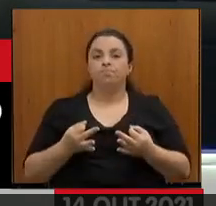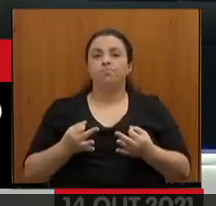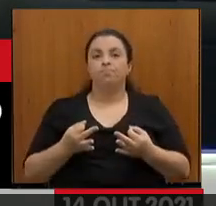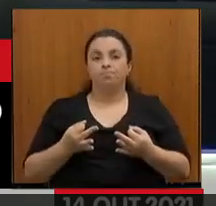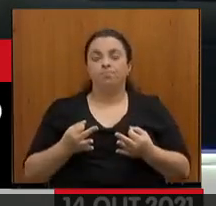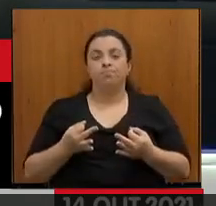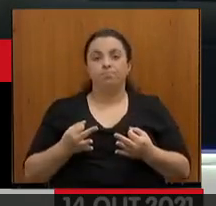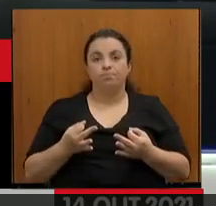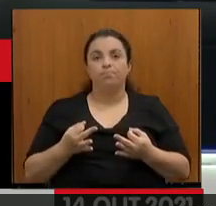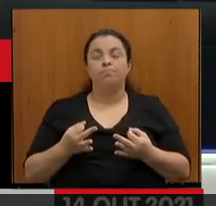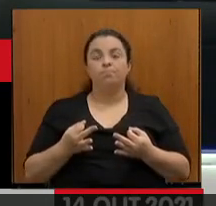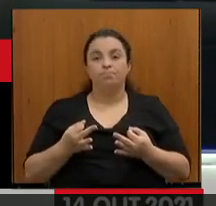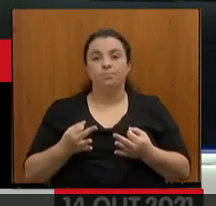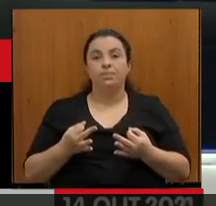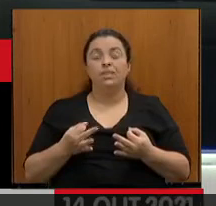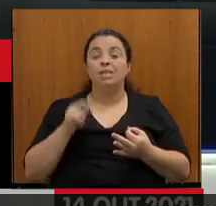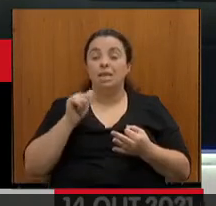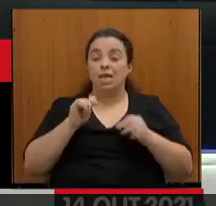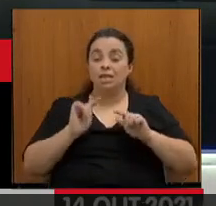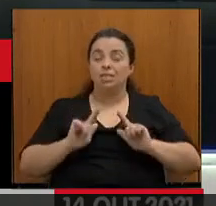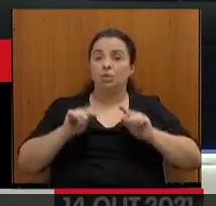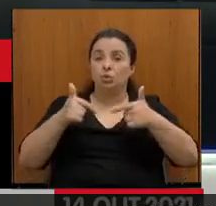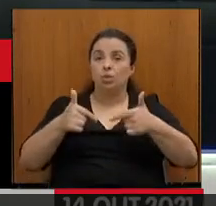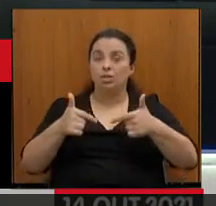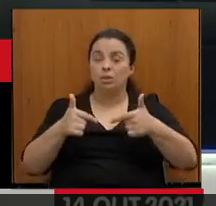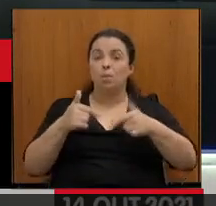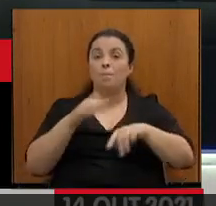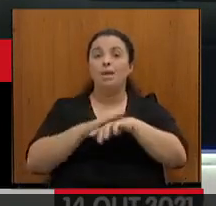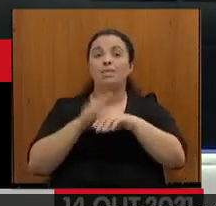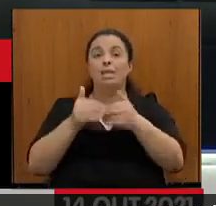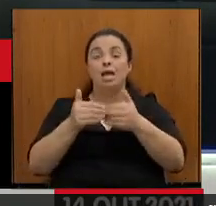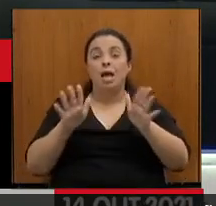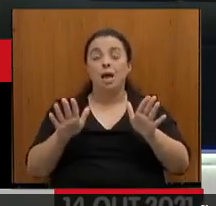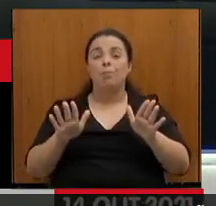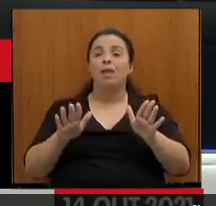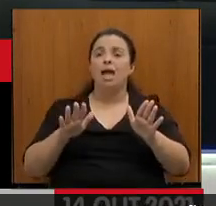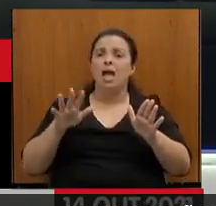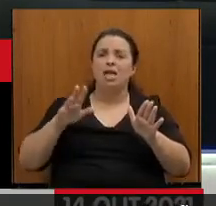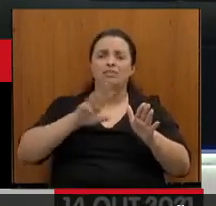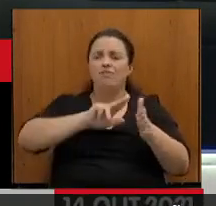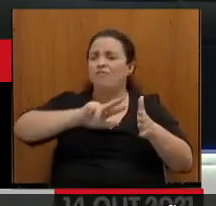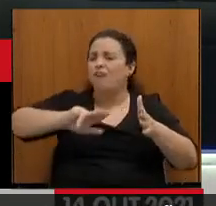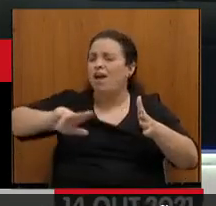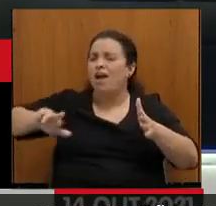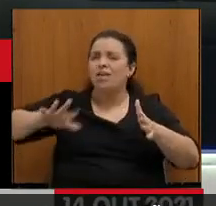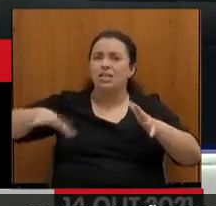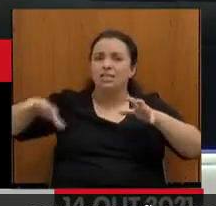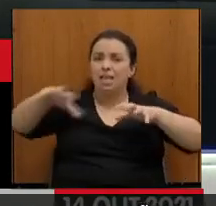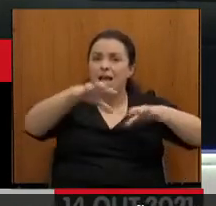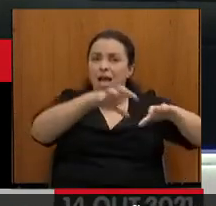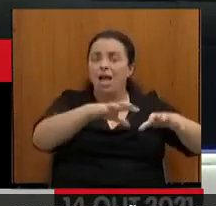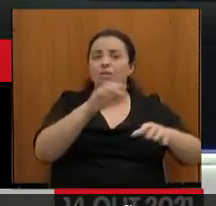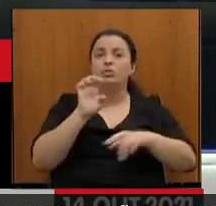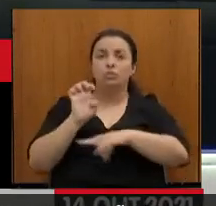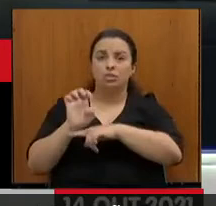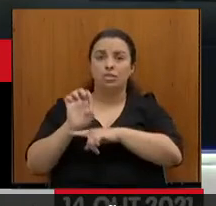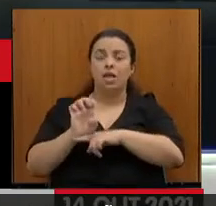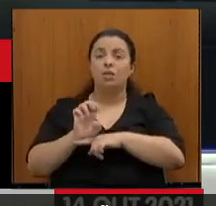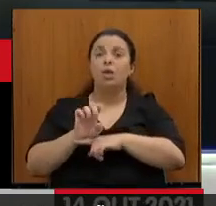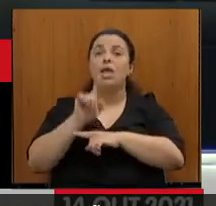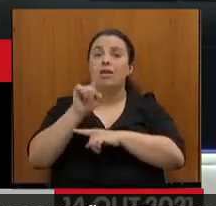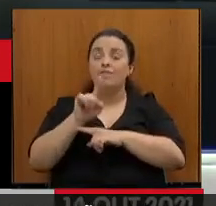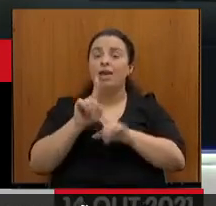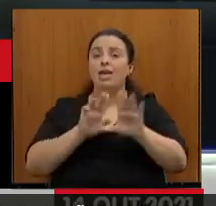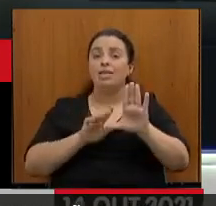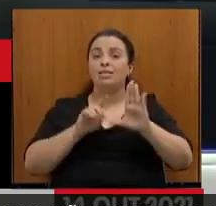ao expandirmos esta atuação às diversas áreas do Estado, nós vamos melhorar indicadores como esse que tratamos